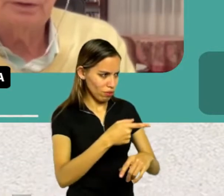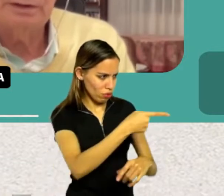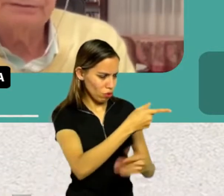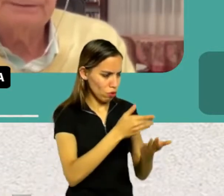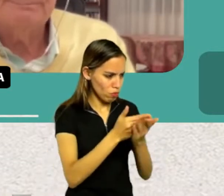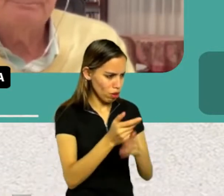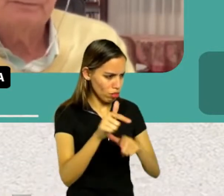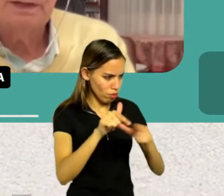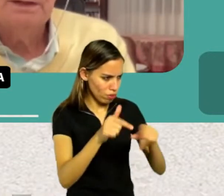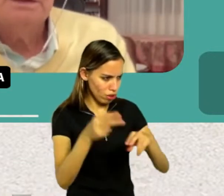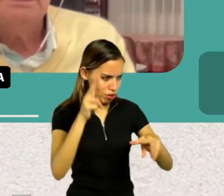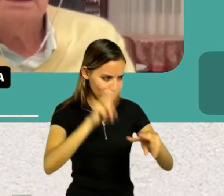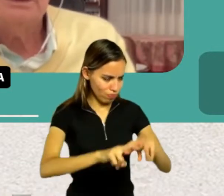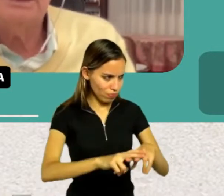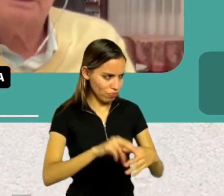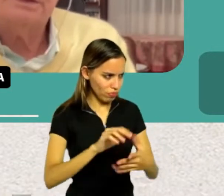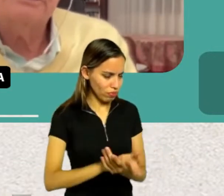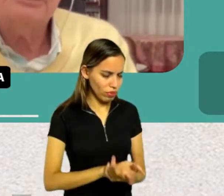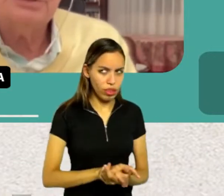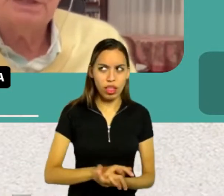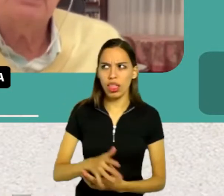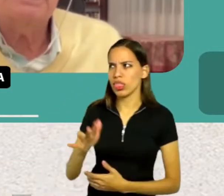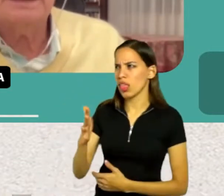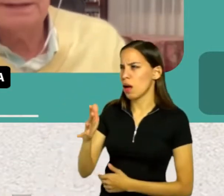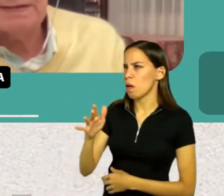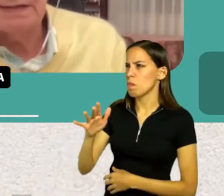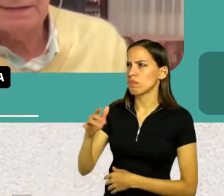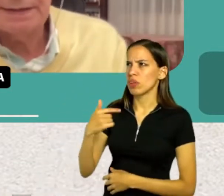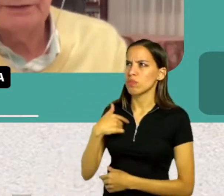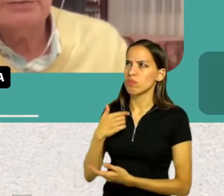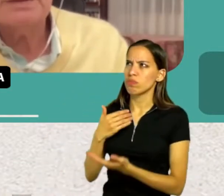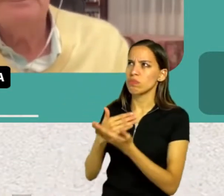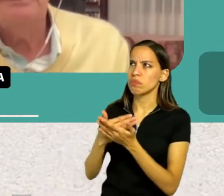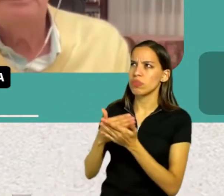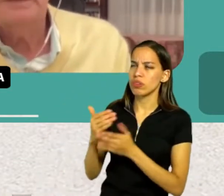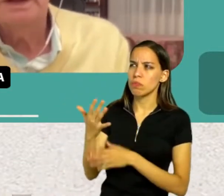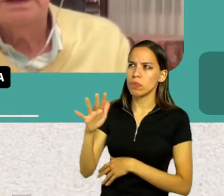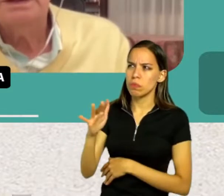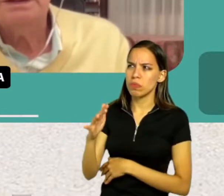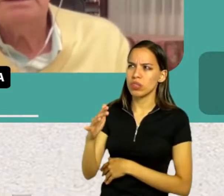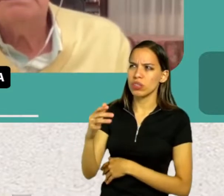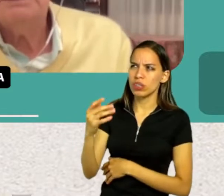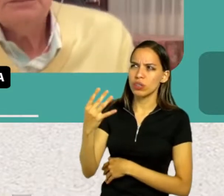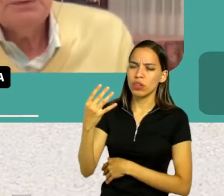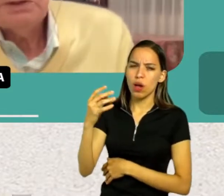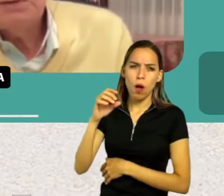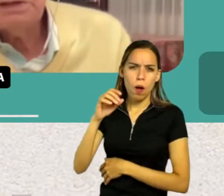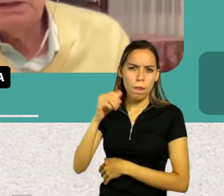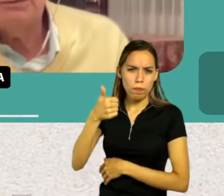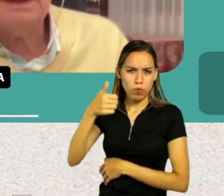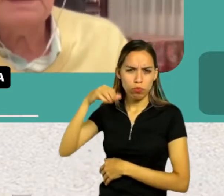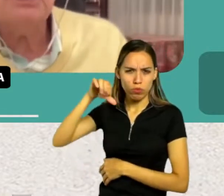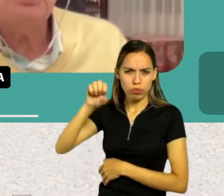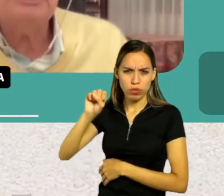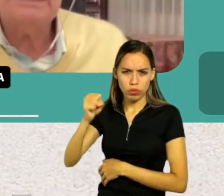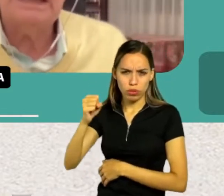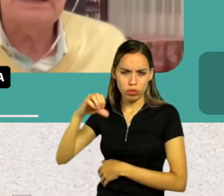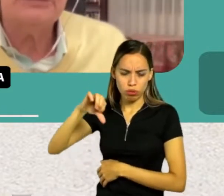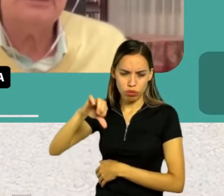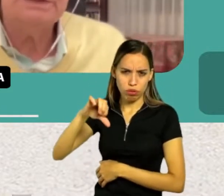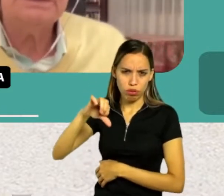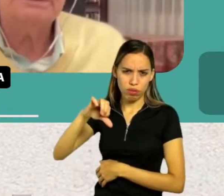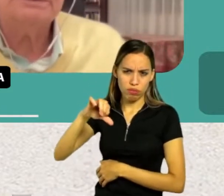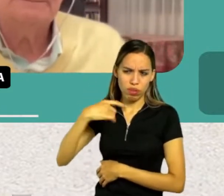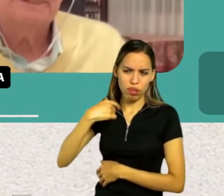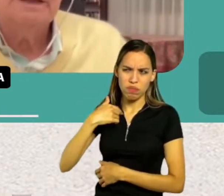89. Ah, tá. Em 89 eu tinha 46 anos. E foi uma coisa que aconteceu por